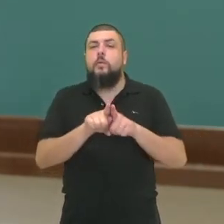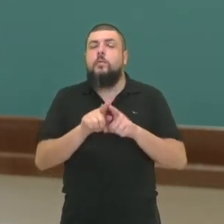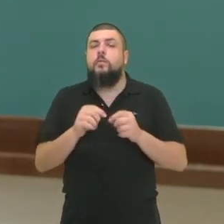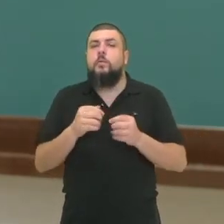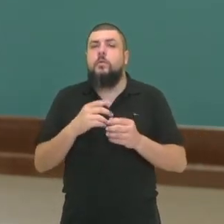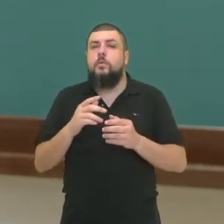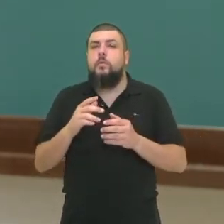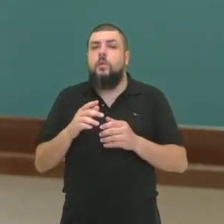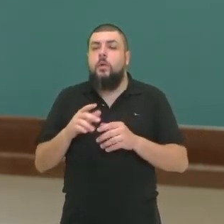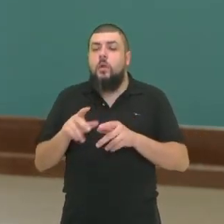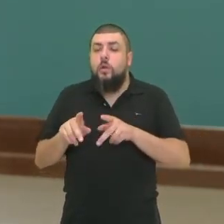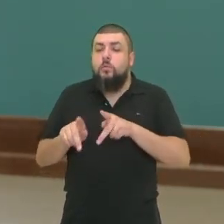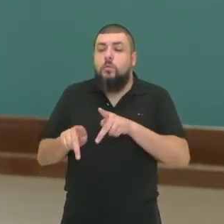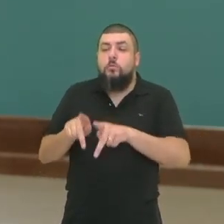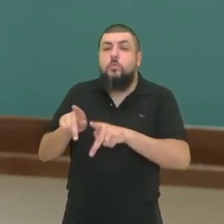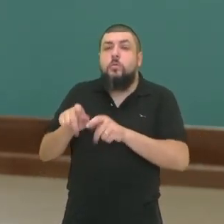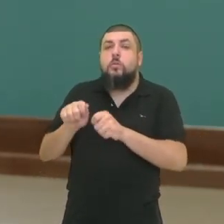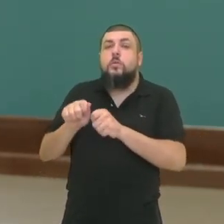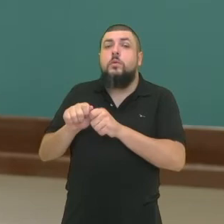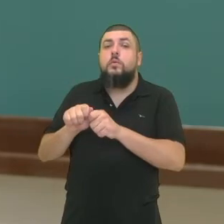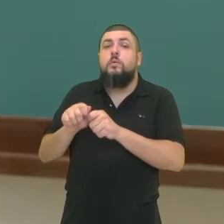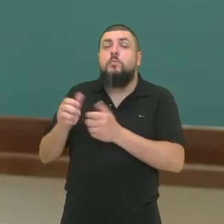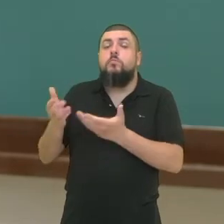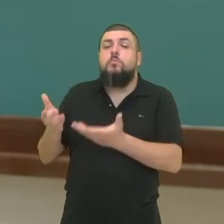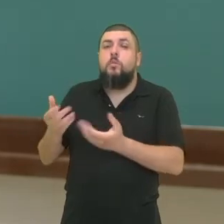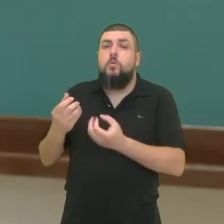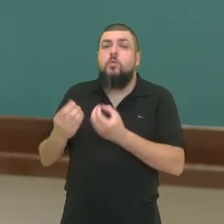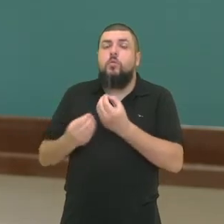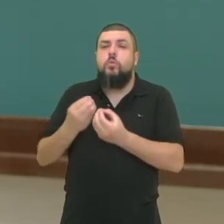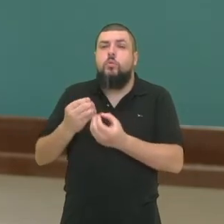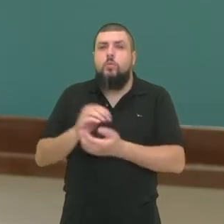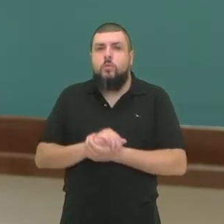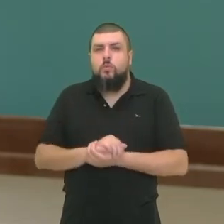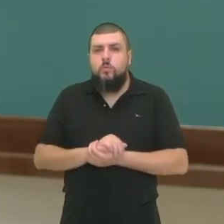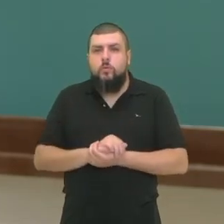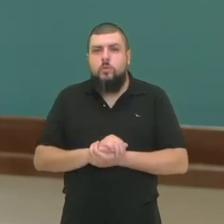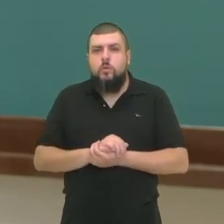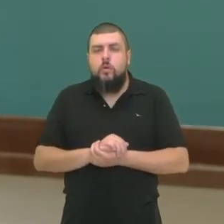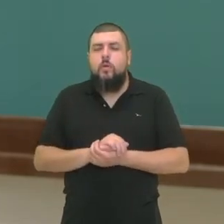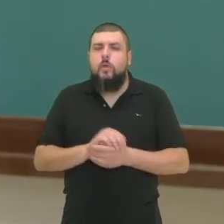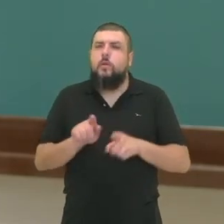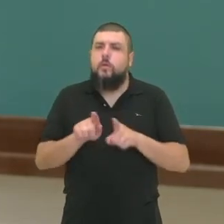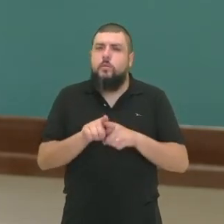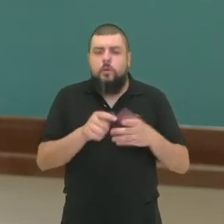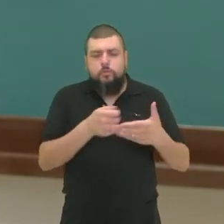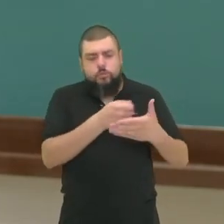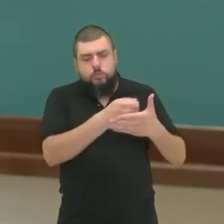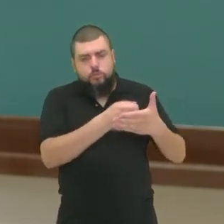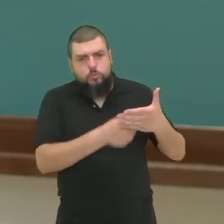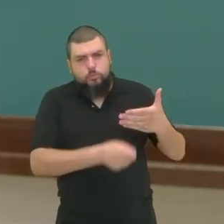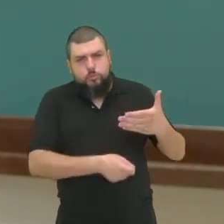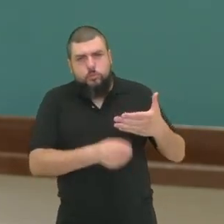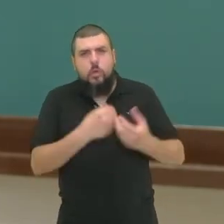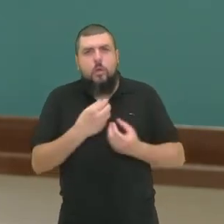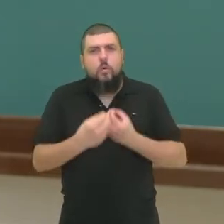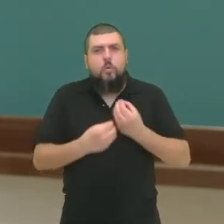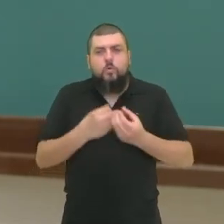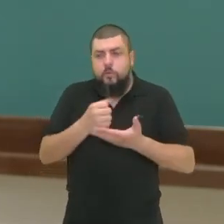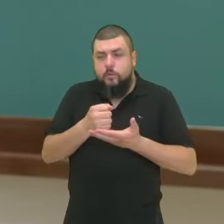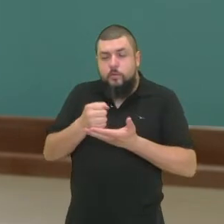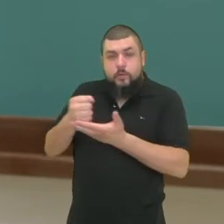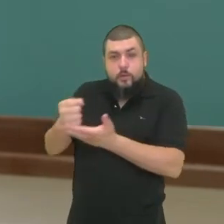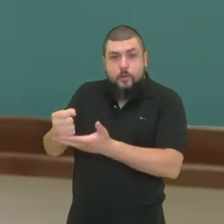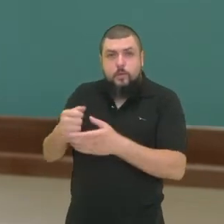ó, na página 11 mostrou ali como ajudar, né? Mas principalmente o quê? A abertura aqui de